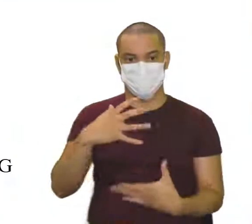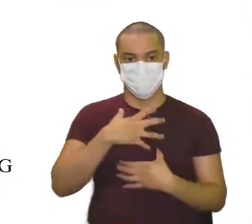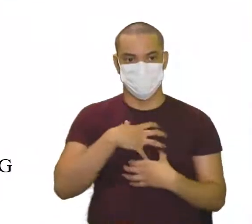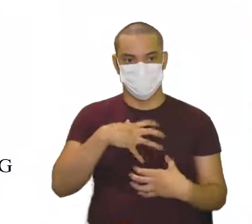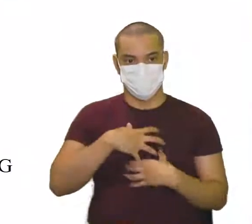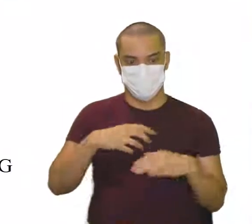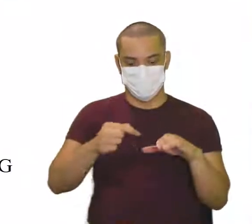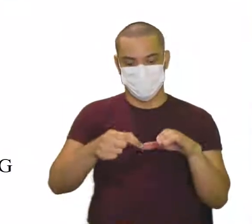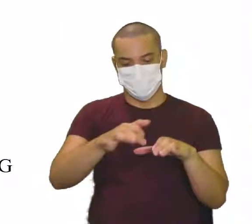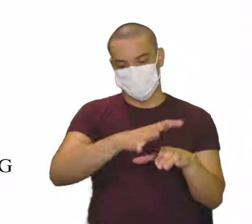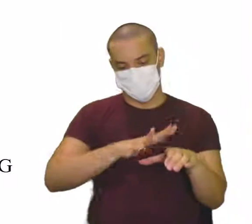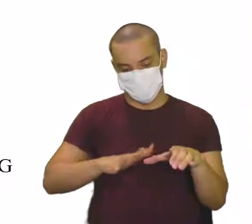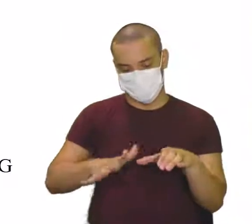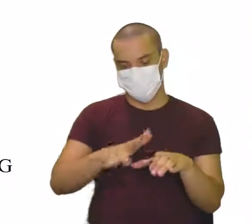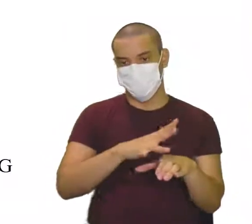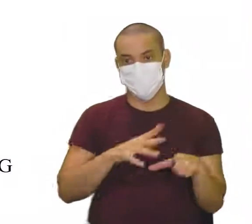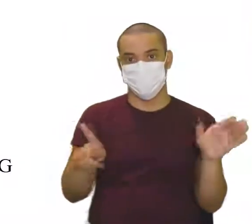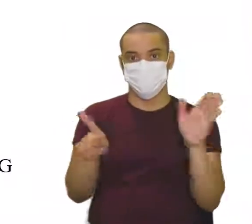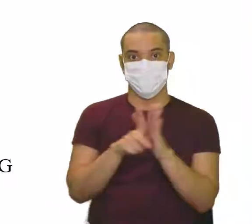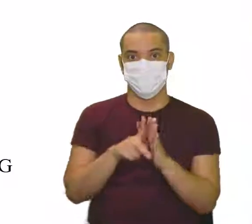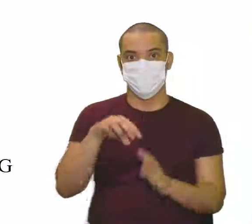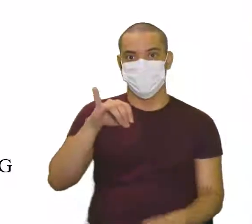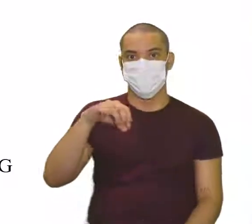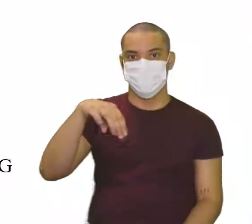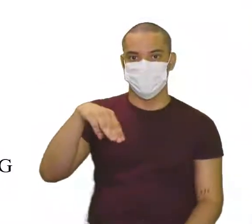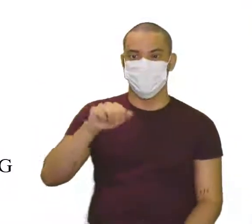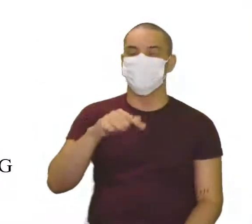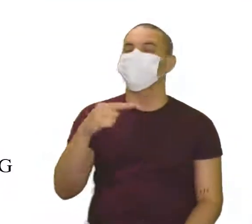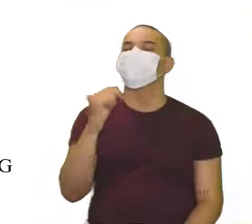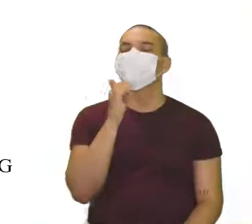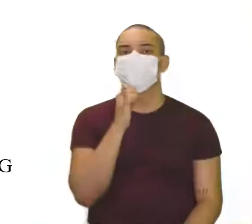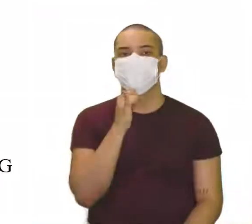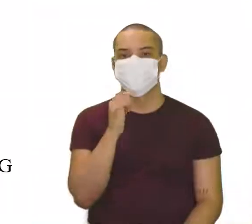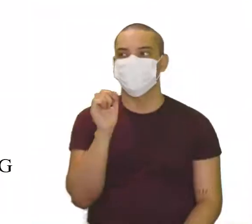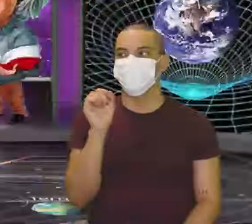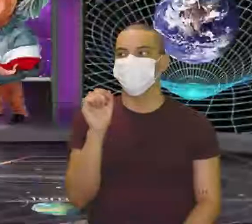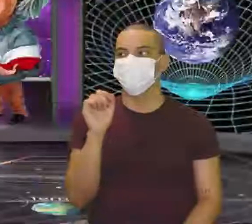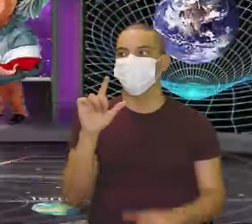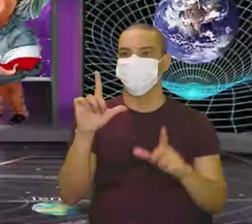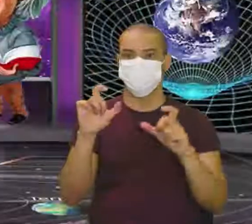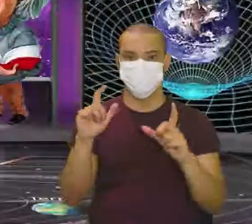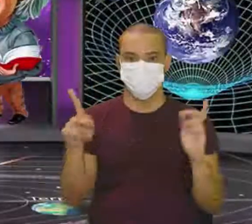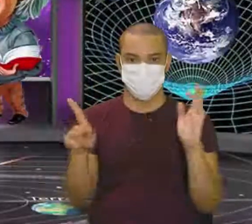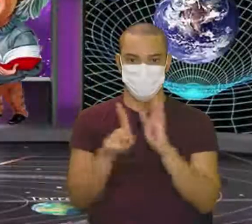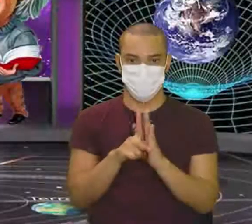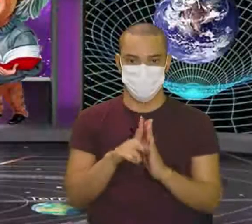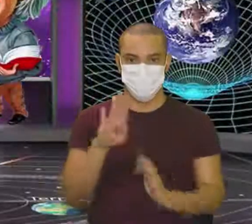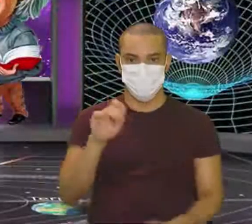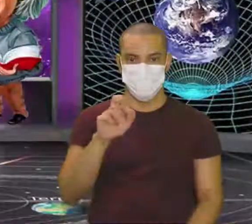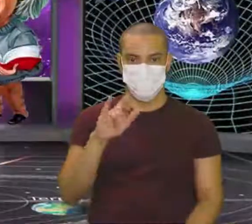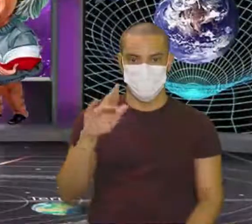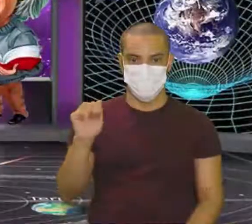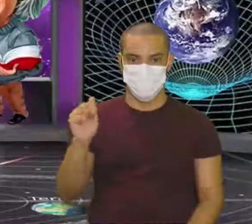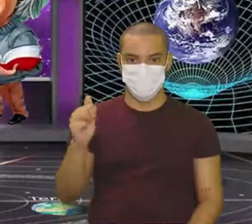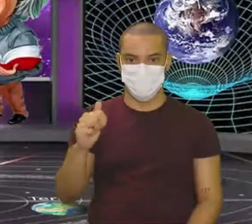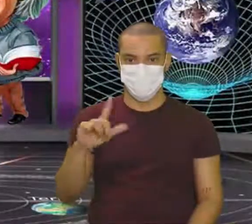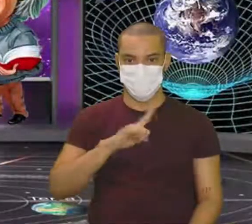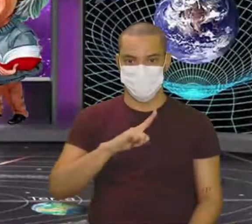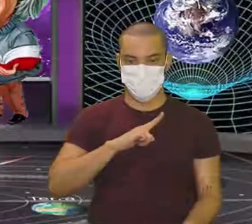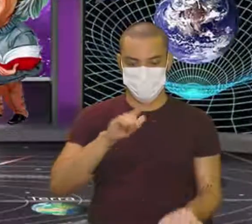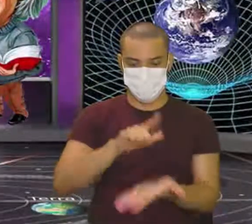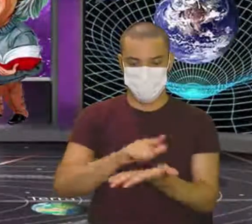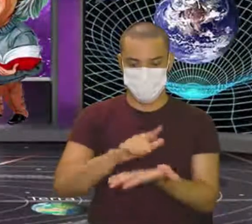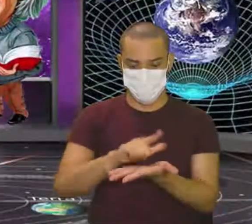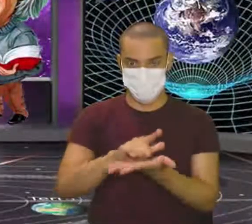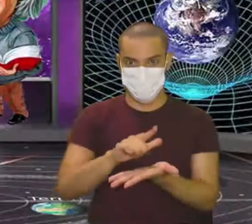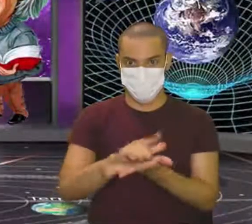do campo magnético do ímã. Se você pegar lá, por exemplo, o que nós vimos naquela figura? Está aqui um ímã de barra, você coloca uma folha de sulfite em